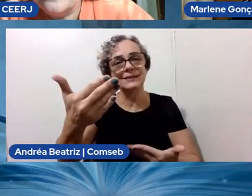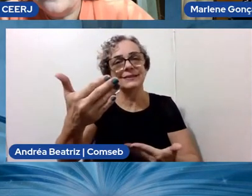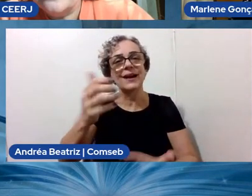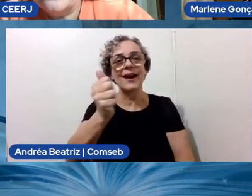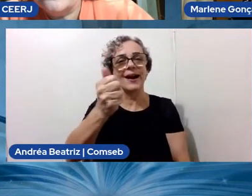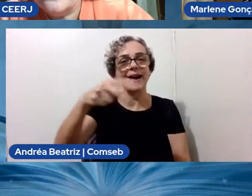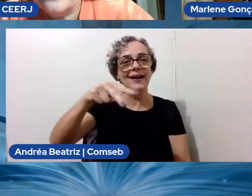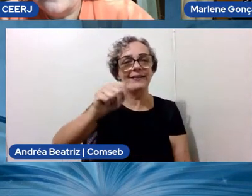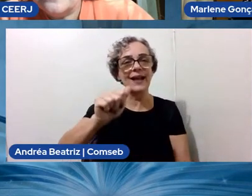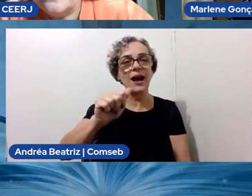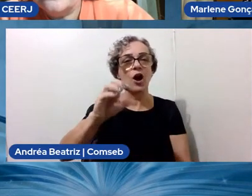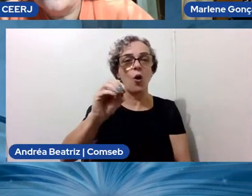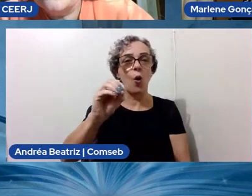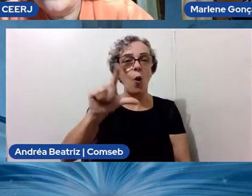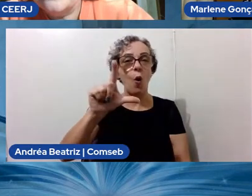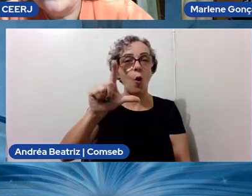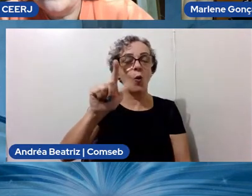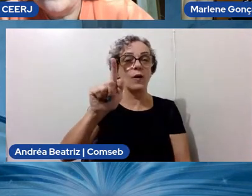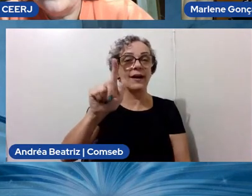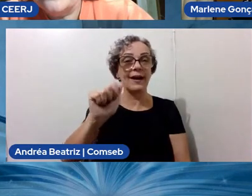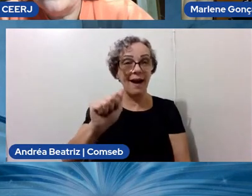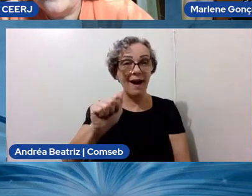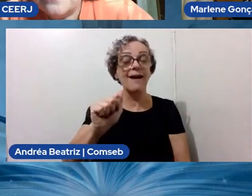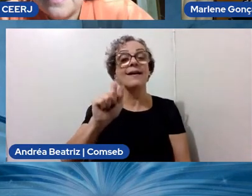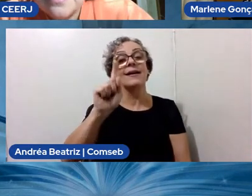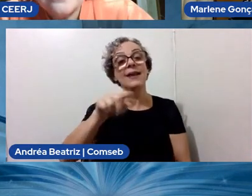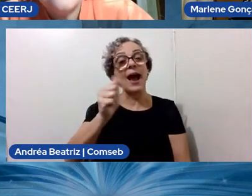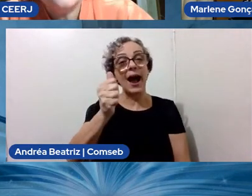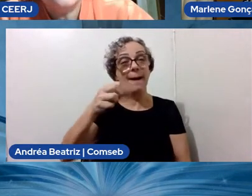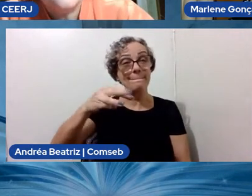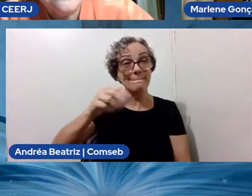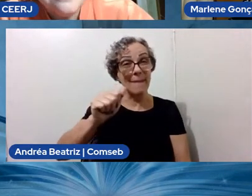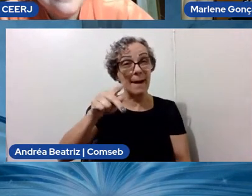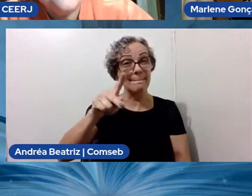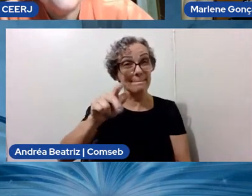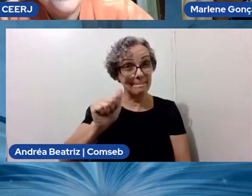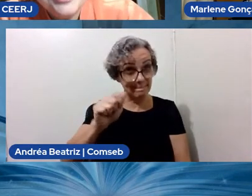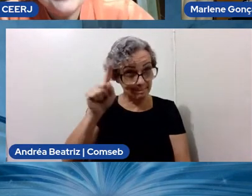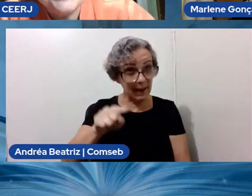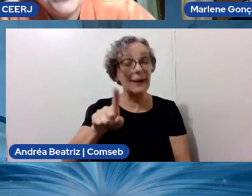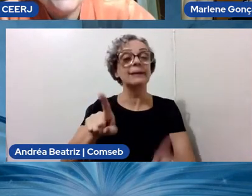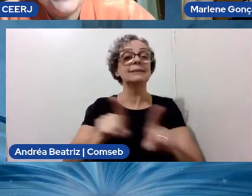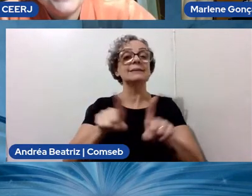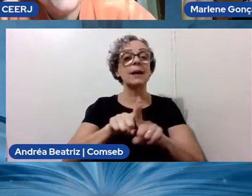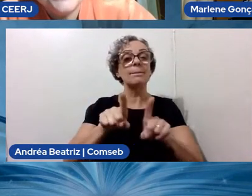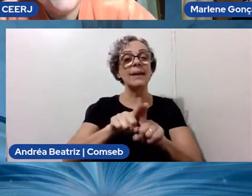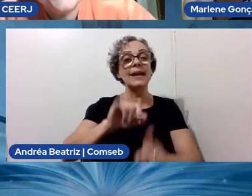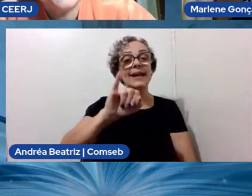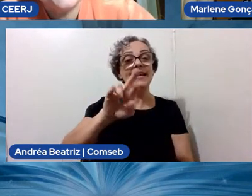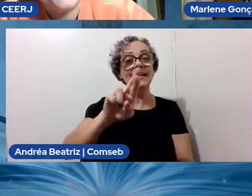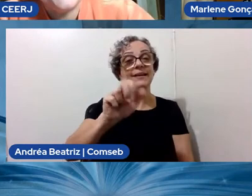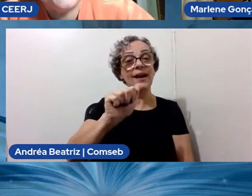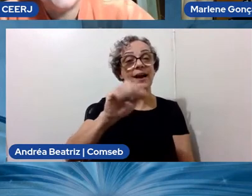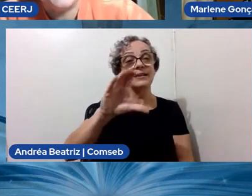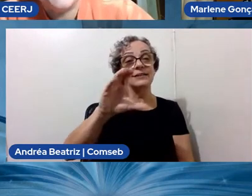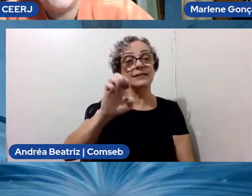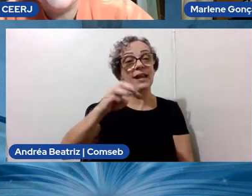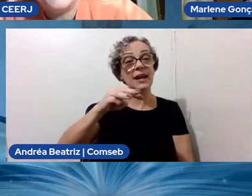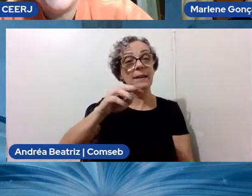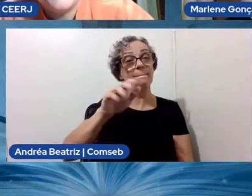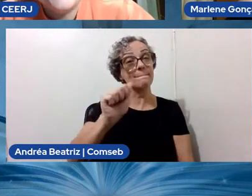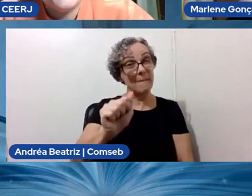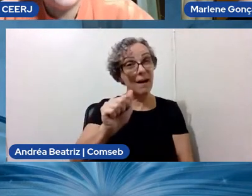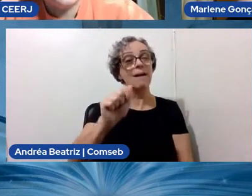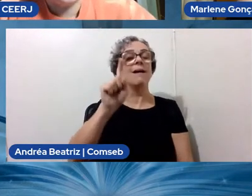Olga, que é do Amapá, e a Iracema, que é do Pará, que estão nos apoiando aqui na seleção das perguntas que o pessoal vai